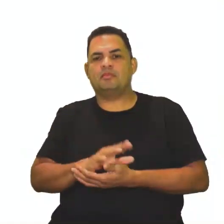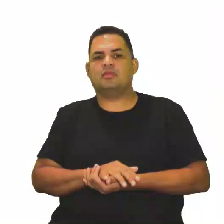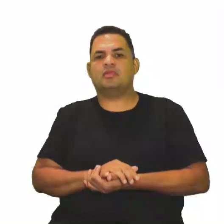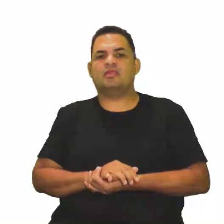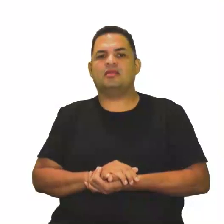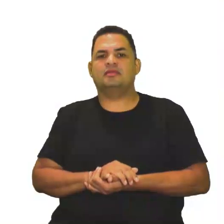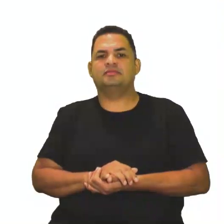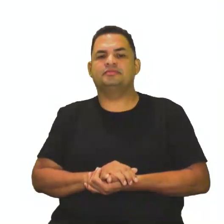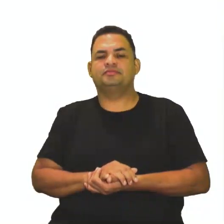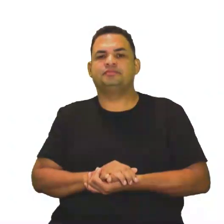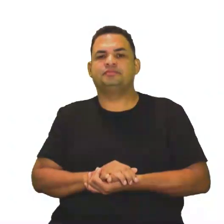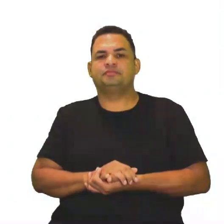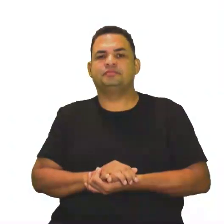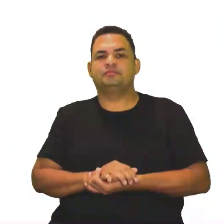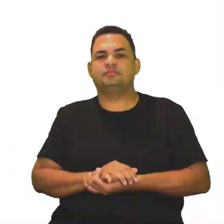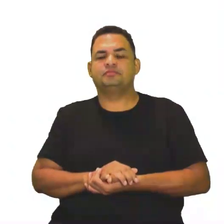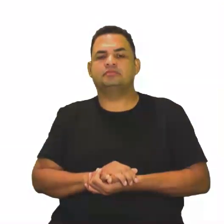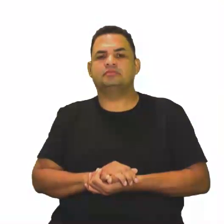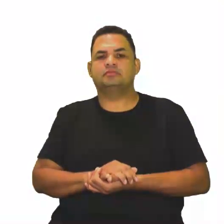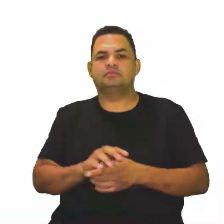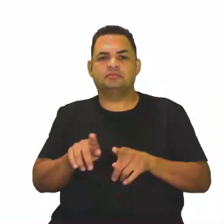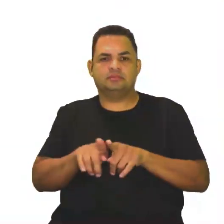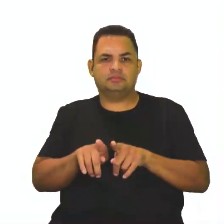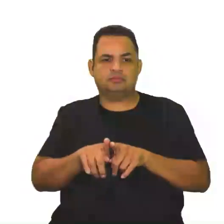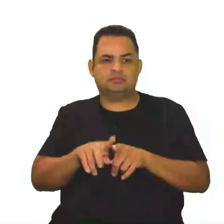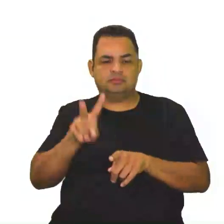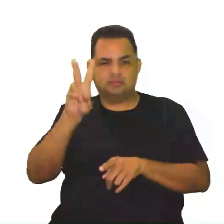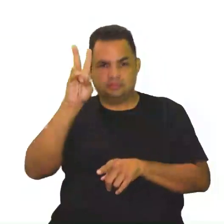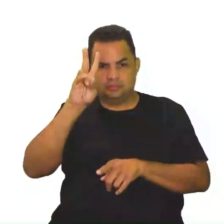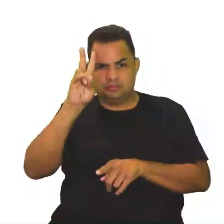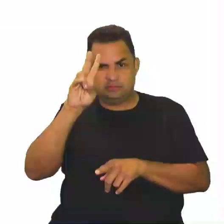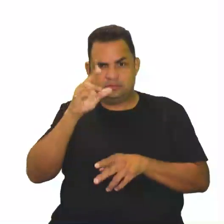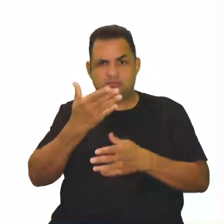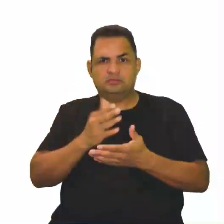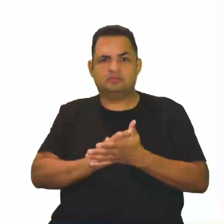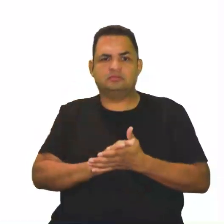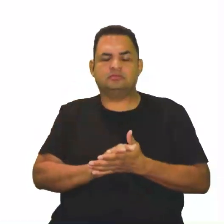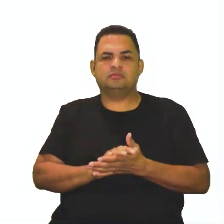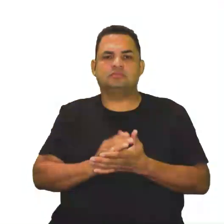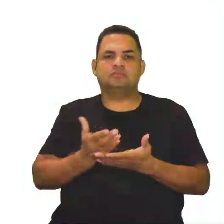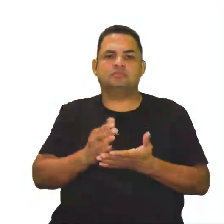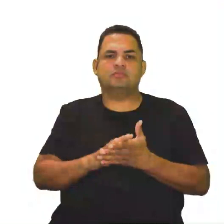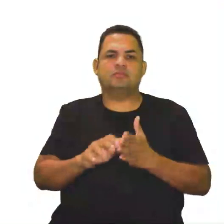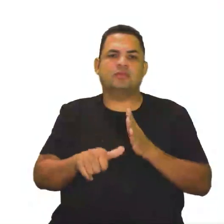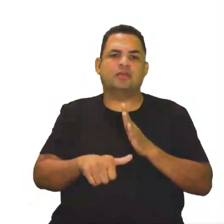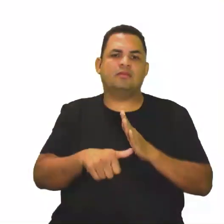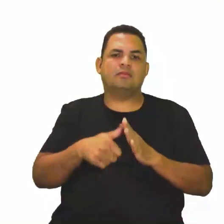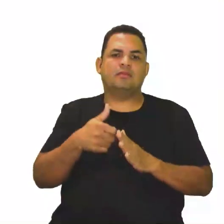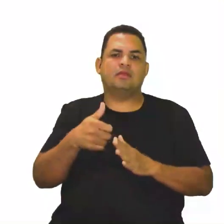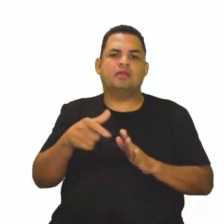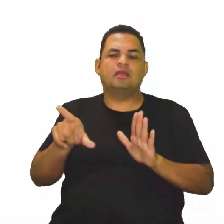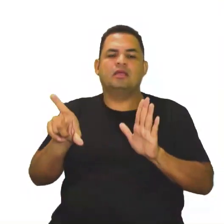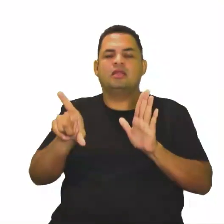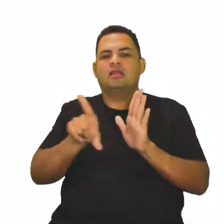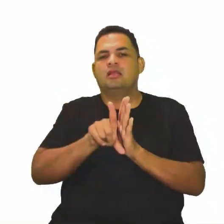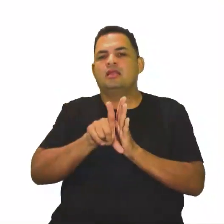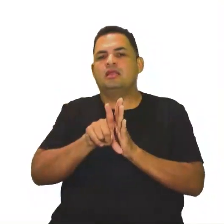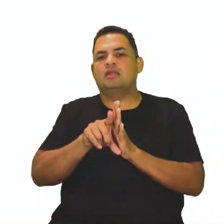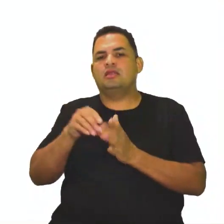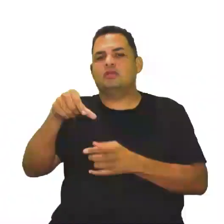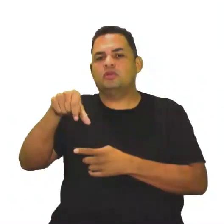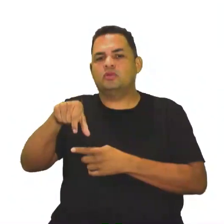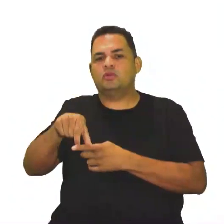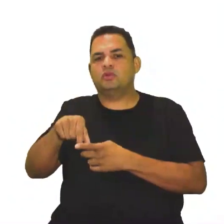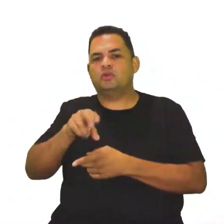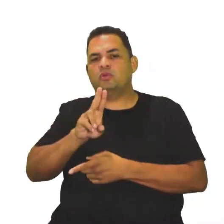pessoal? A potência faz pio. E também lembrando, lá pela nossa primeira lei de Ohm, que o U